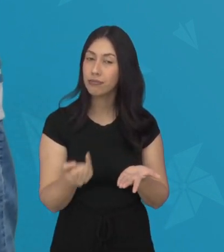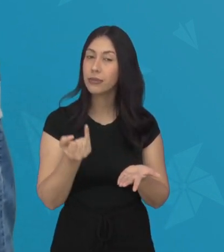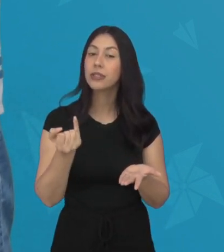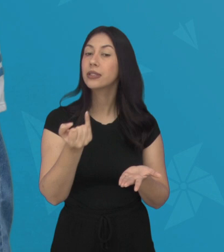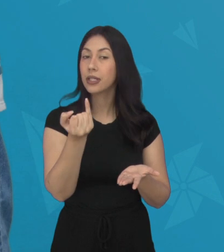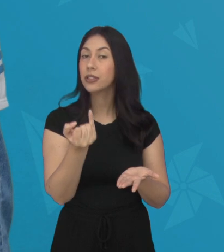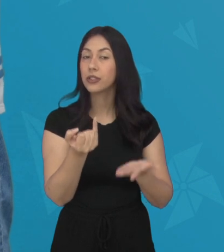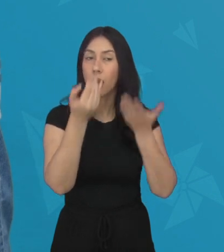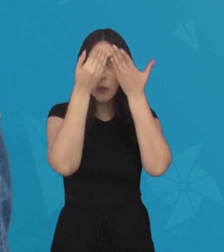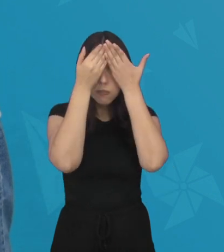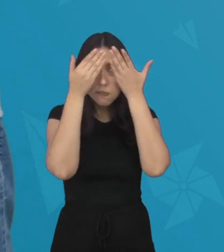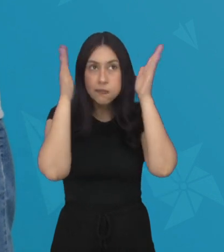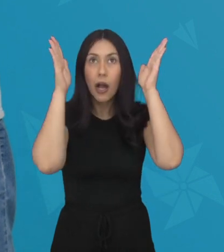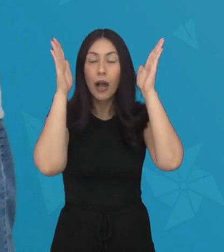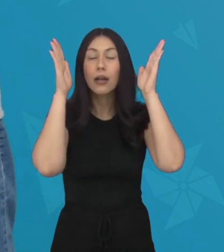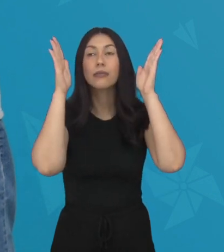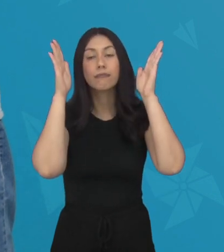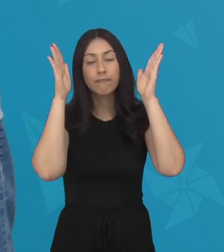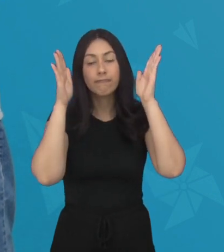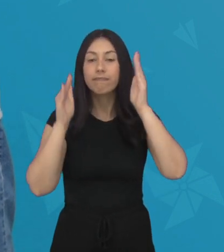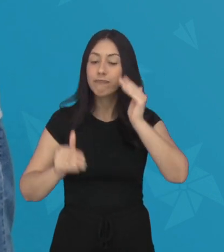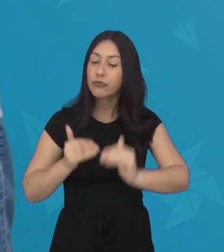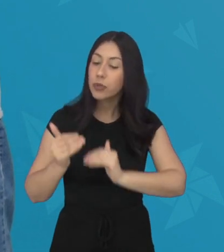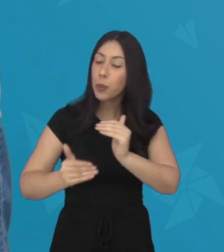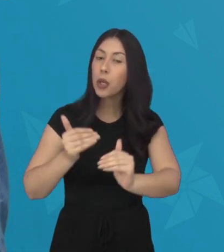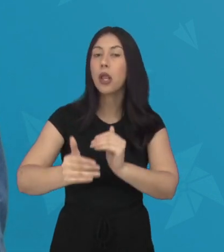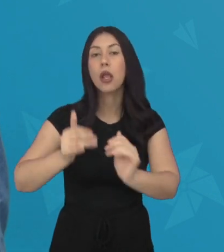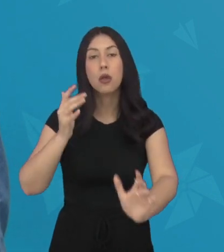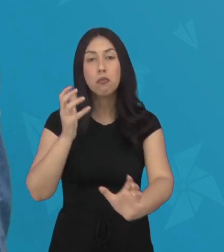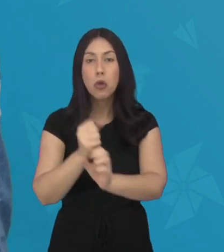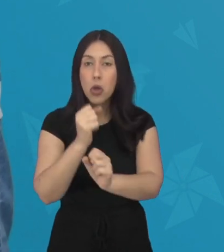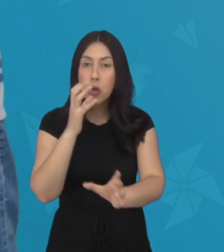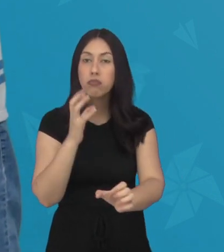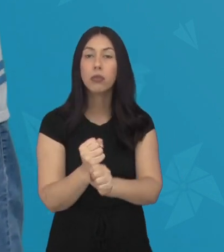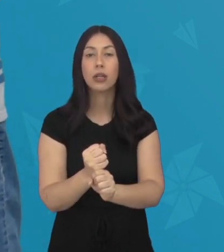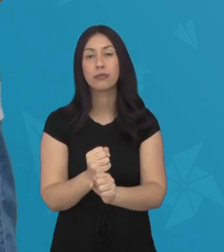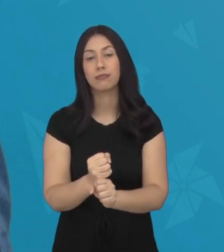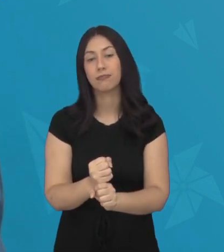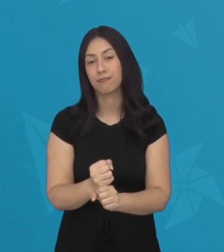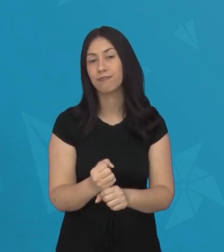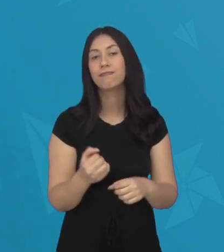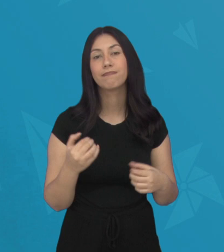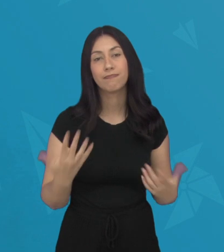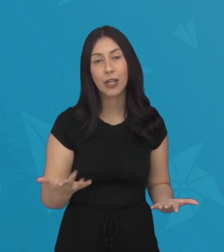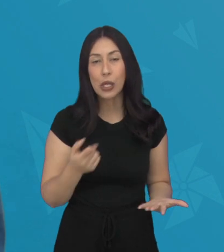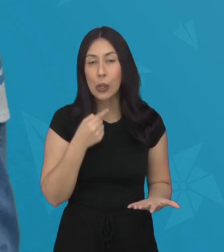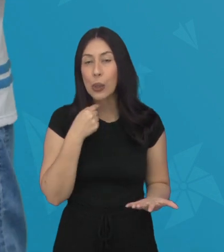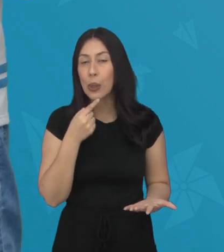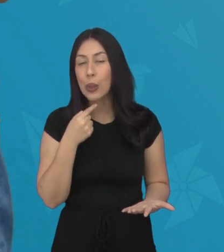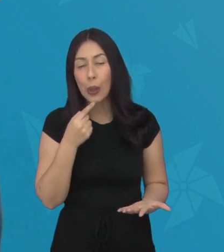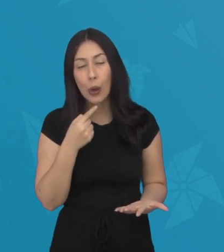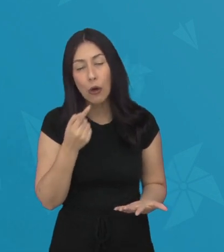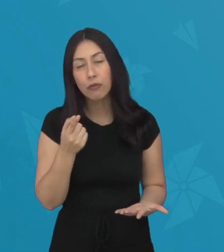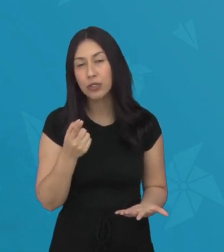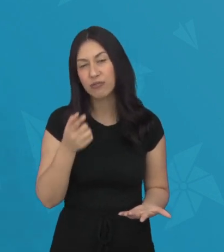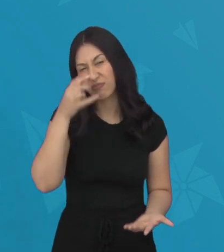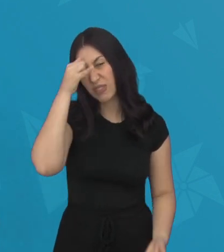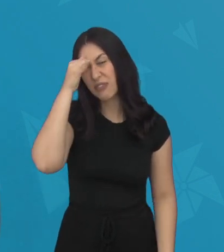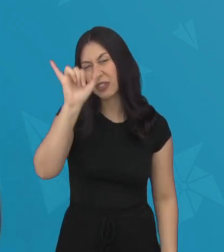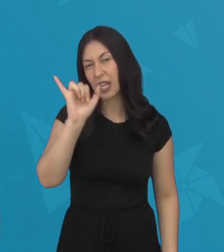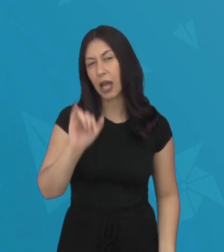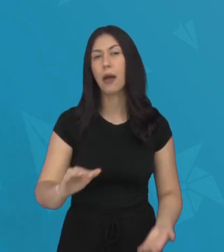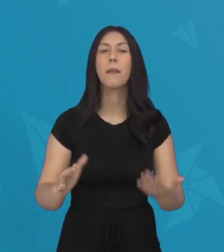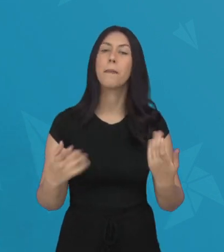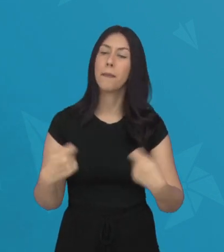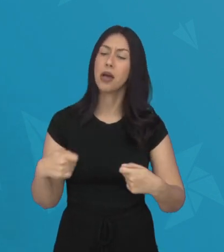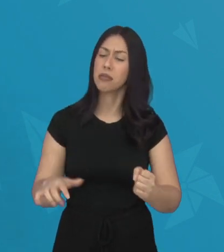assim vocês vão conseguir avançar bem na questão dos cálculos estequiométricos sem ter tantas dificuldades ou tantas dúvidas na hora de resolver, tudo bem? Terem